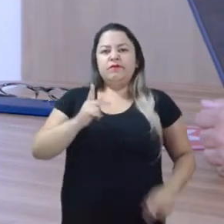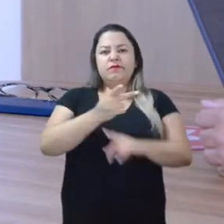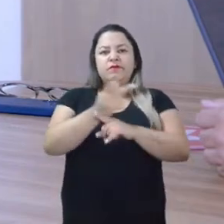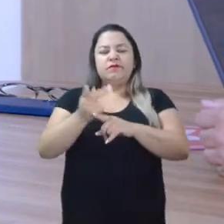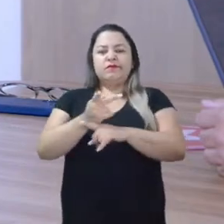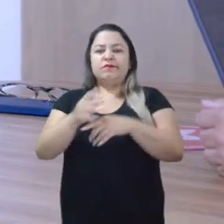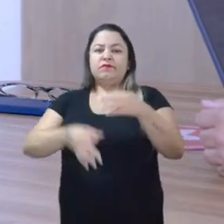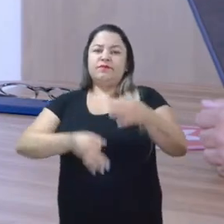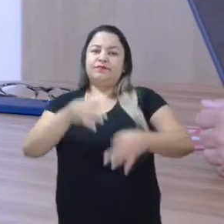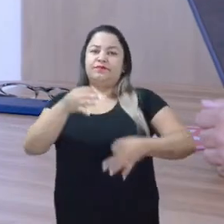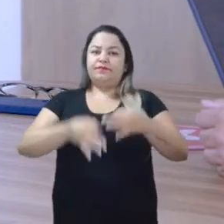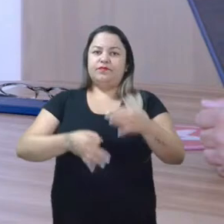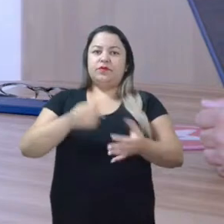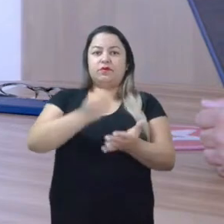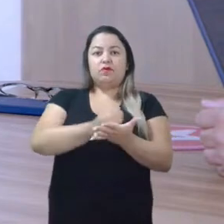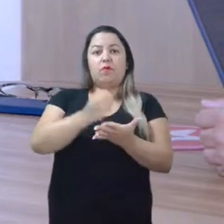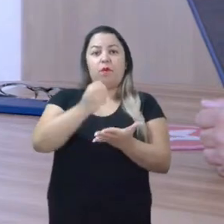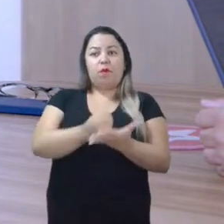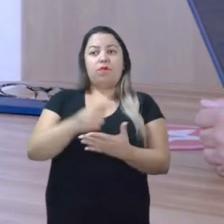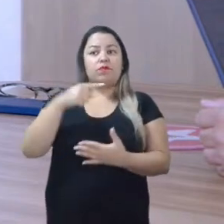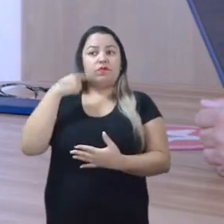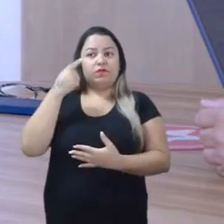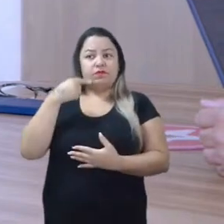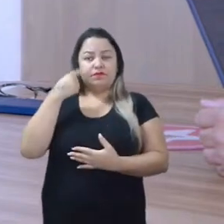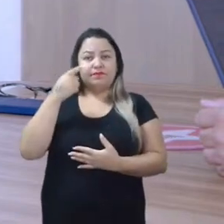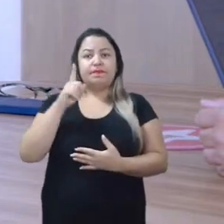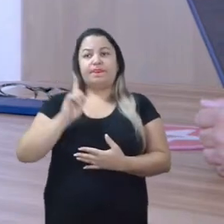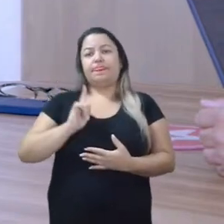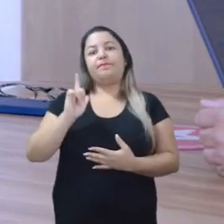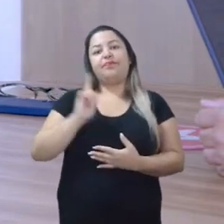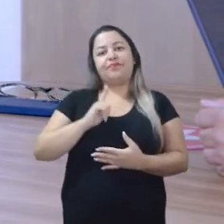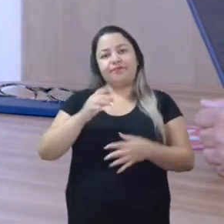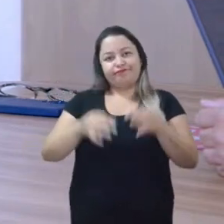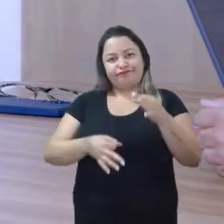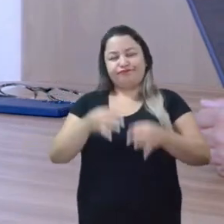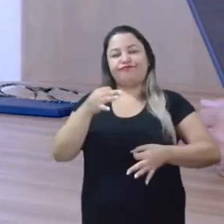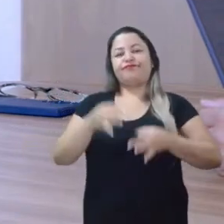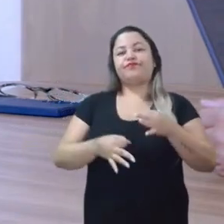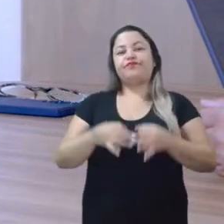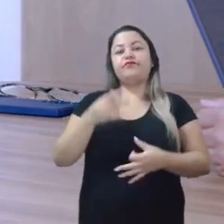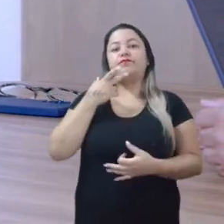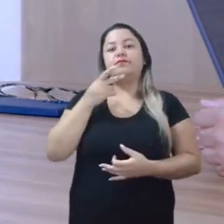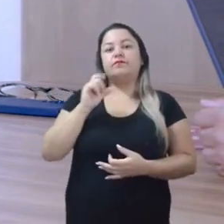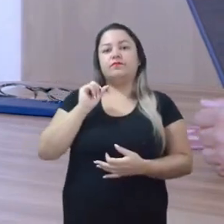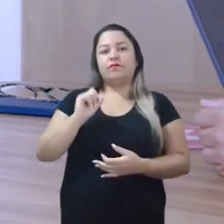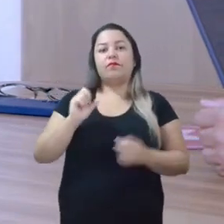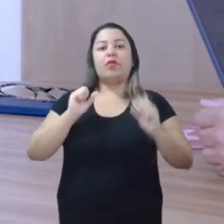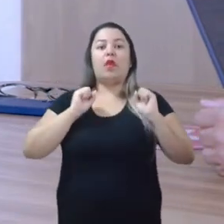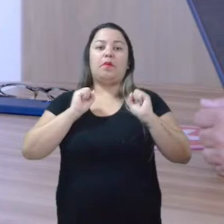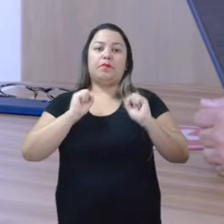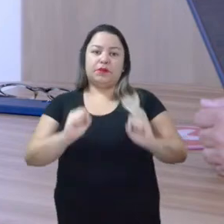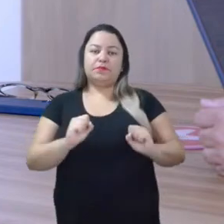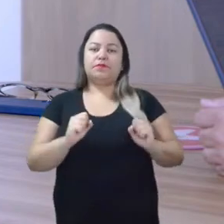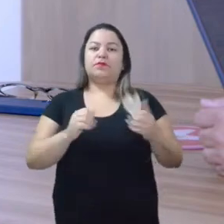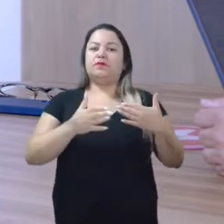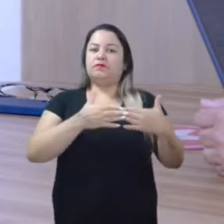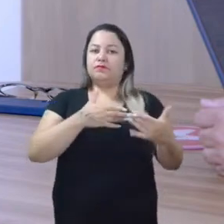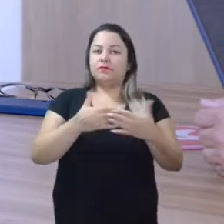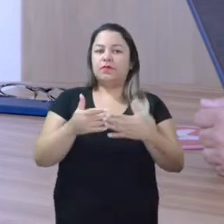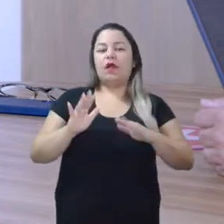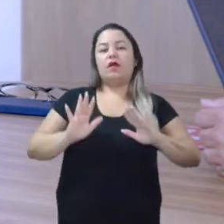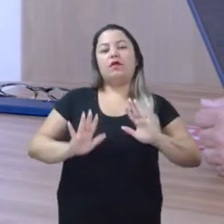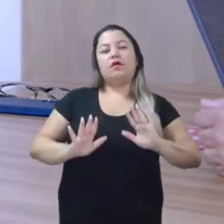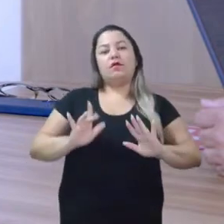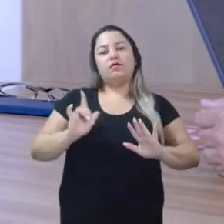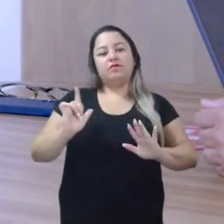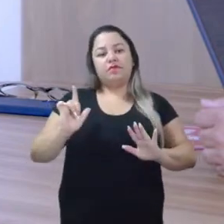que contratar um advogado, tem que levar para o judiciário provas para que possa ver o seu direito resguardado. E muitas vezes isso não é suficiente